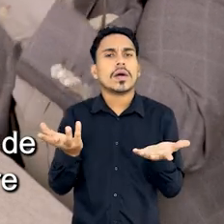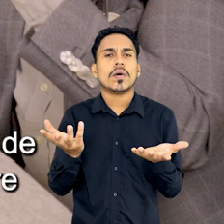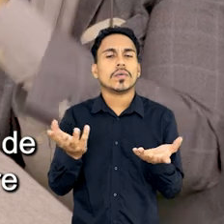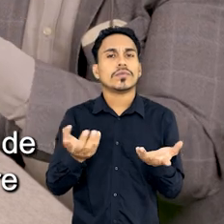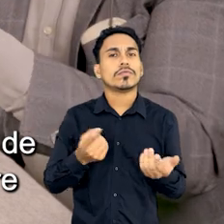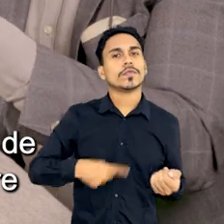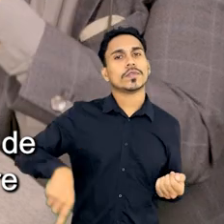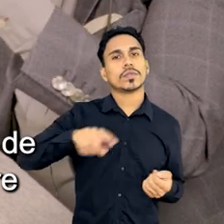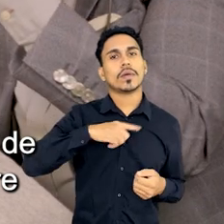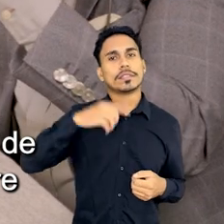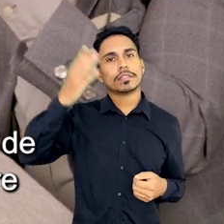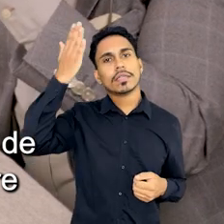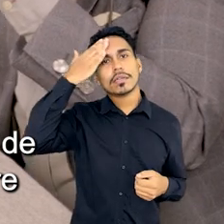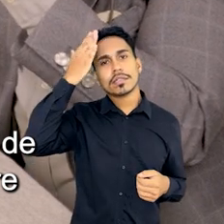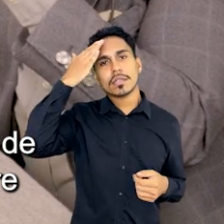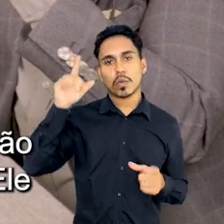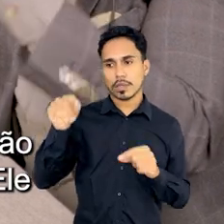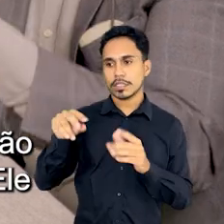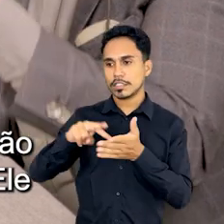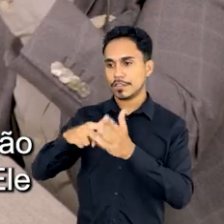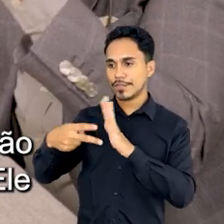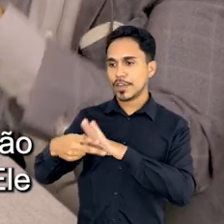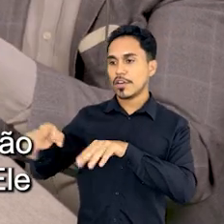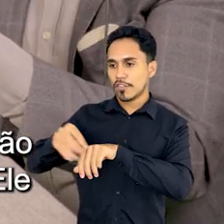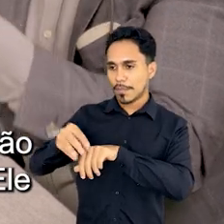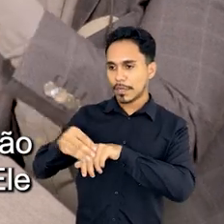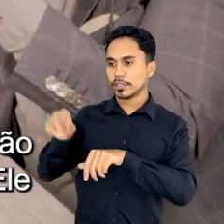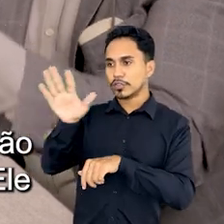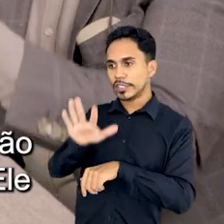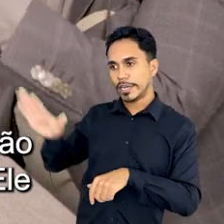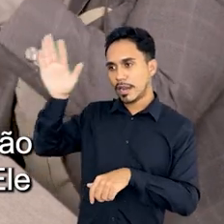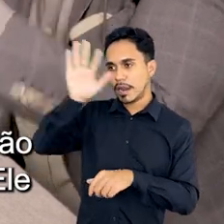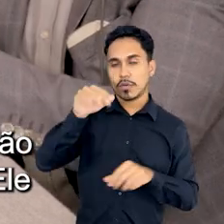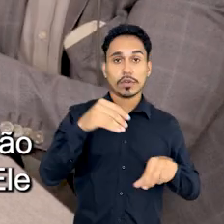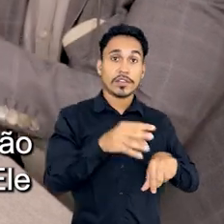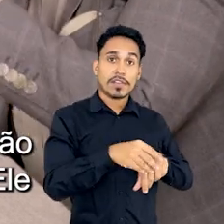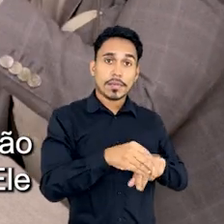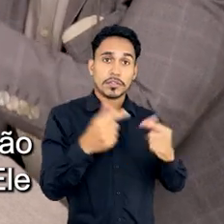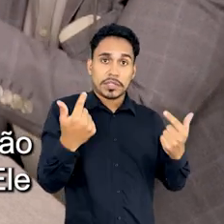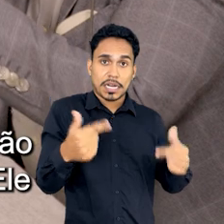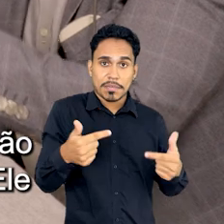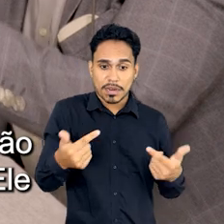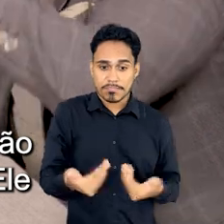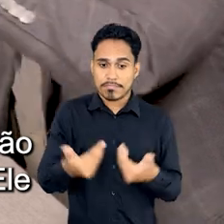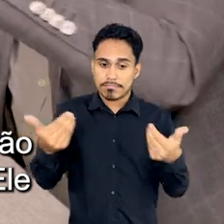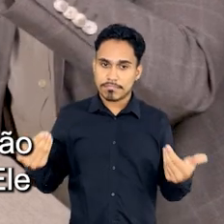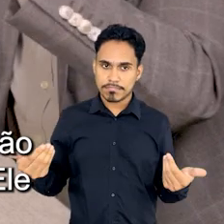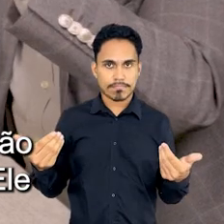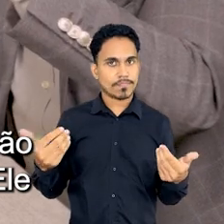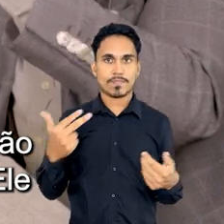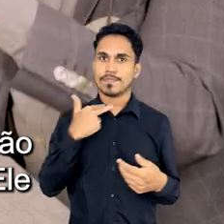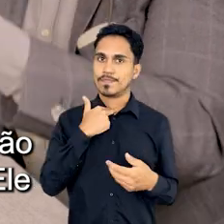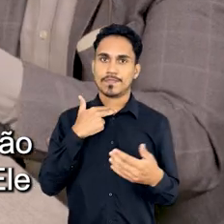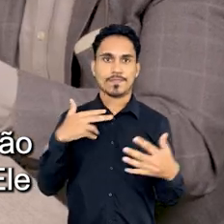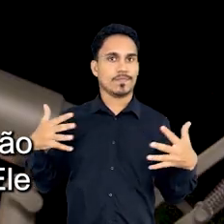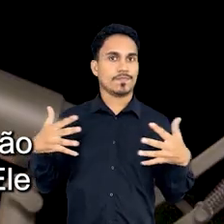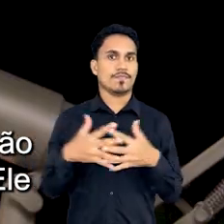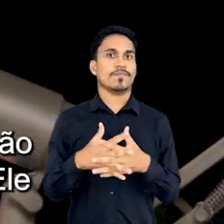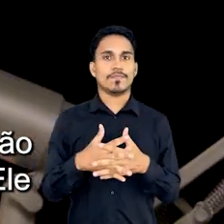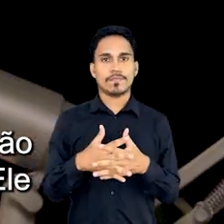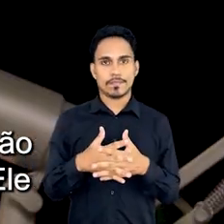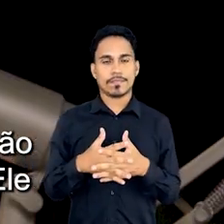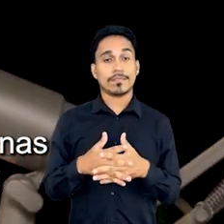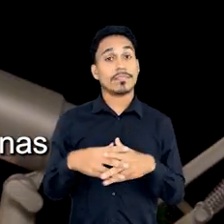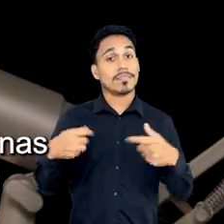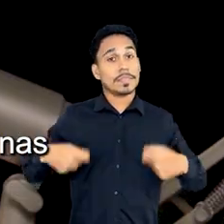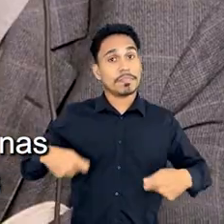síntese do que se entende entre formação geral e formação pro trabalho ele não pode ser um apertador de parafuso